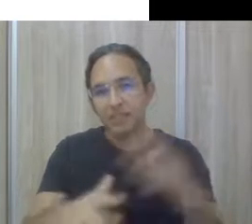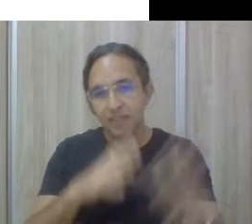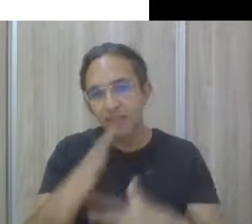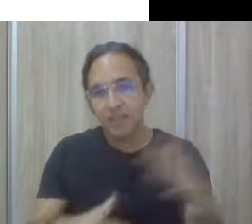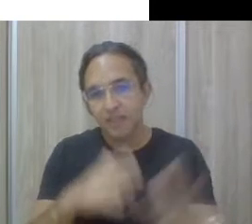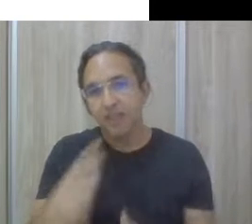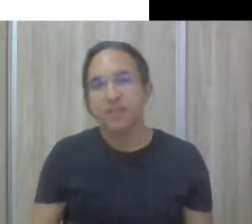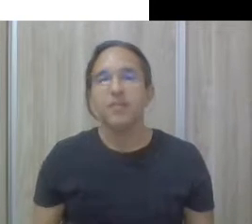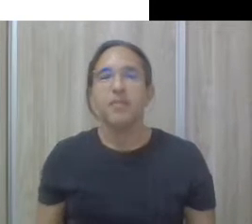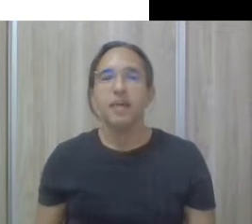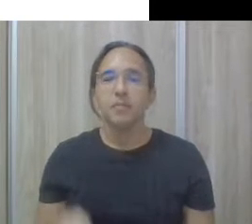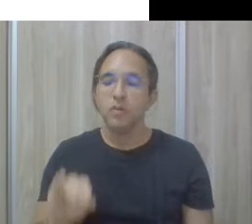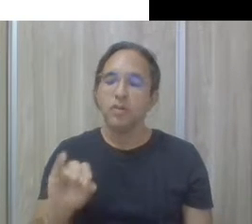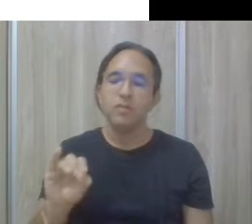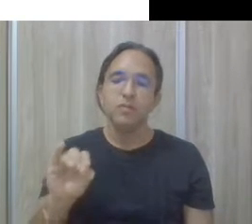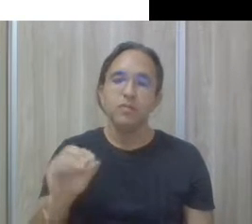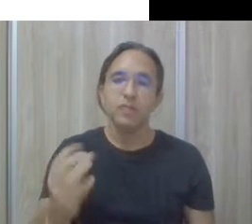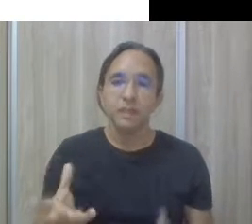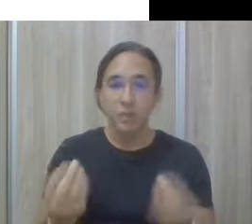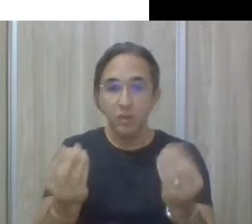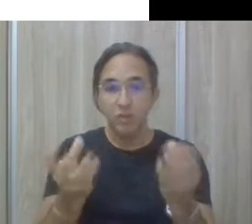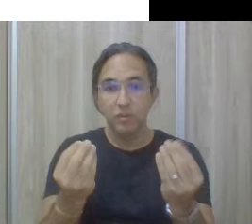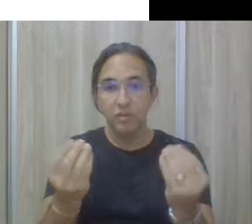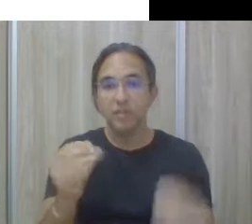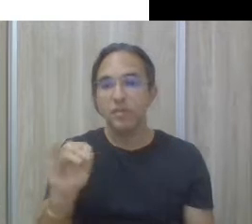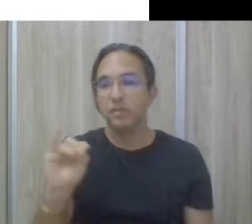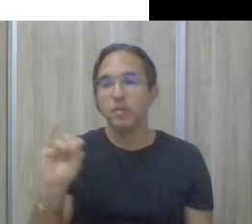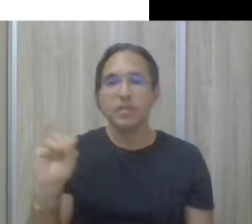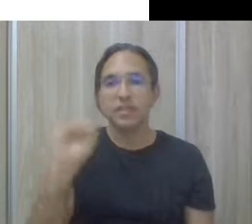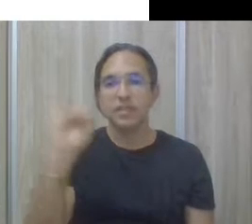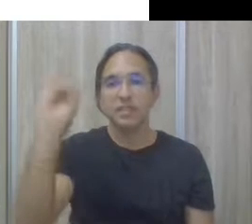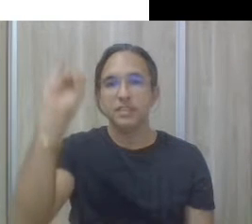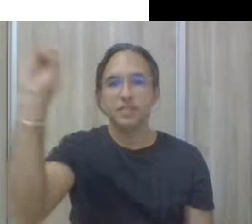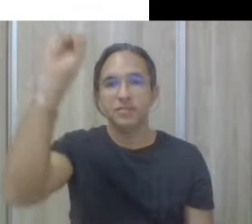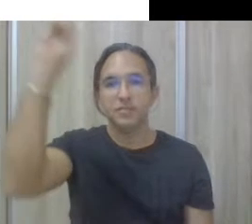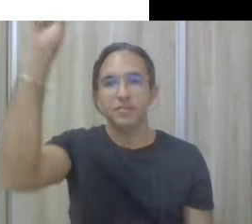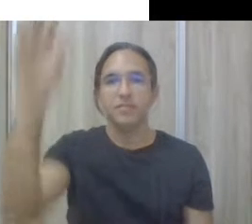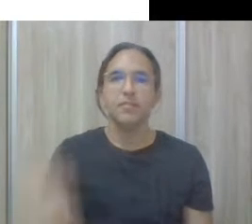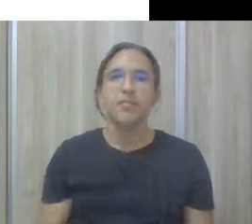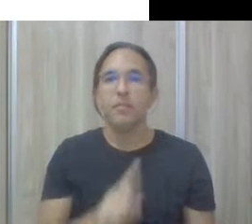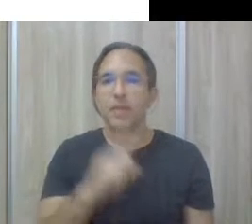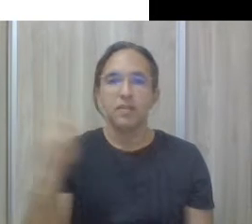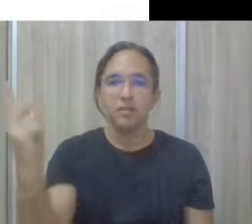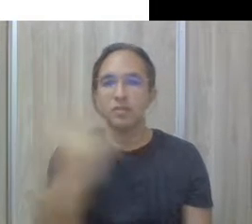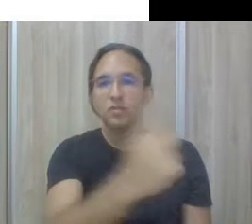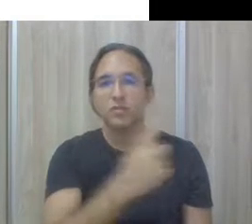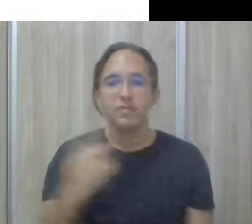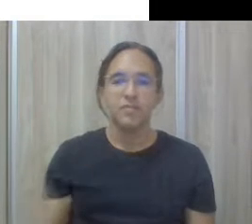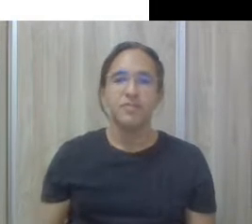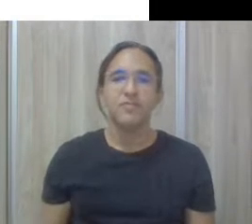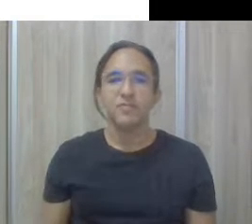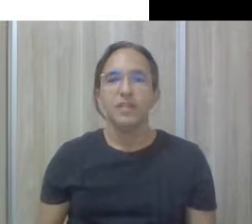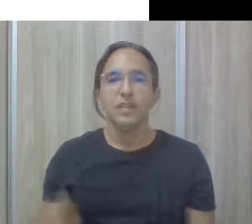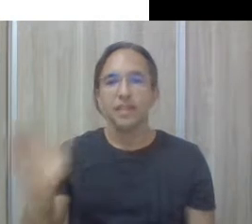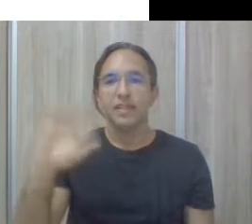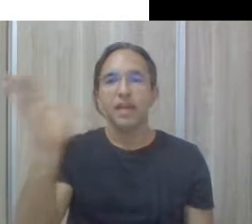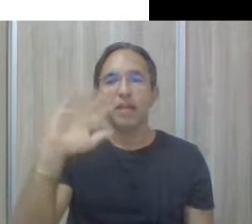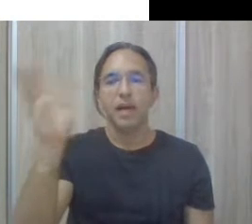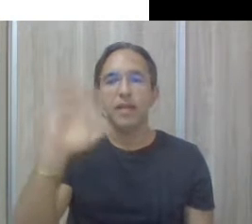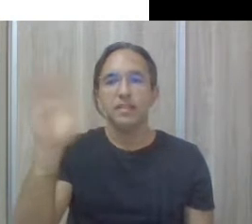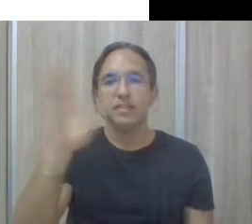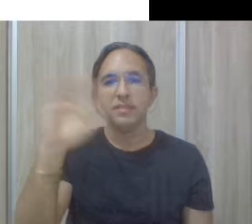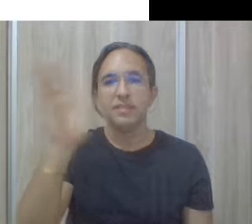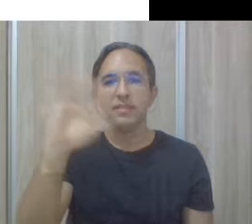Libras, que é muito importante para todos.